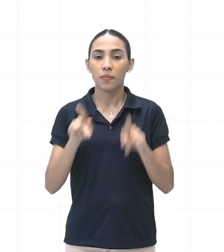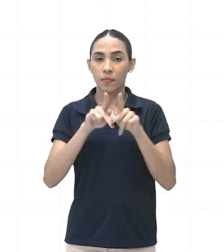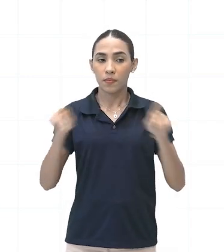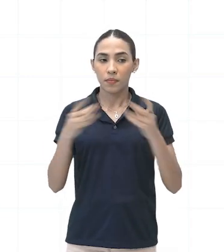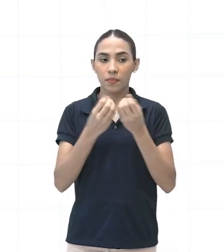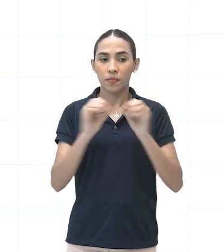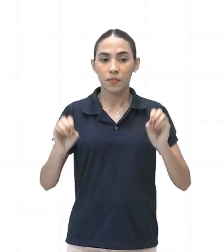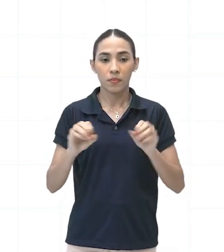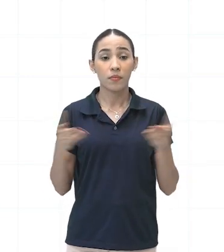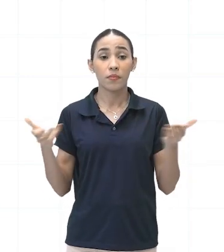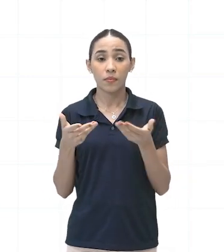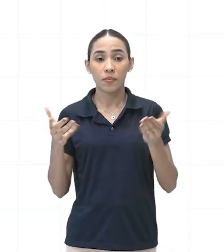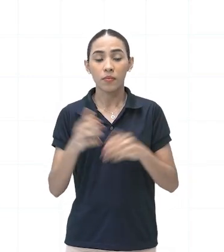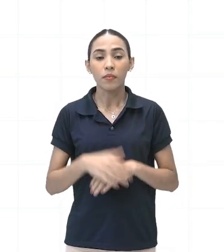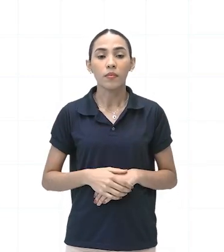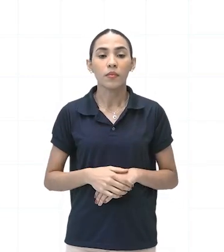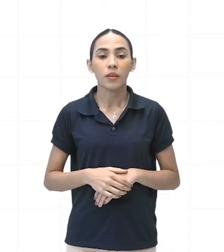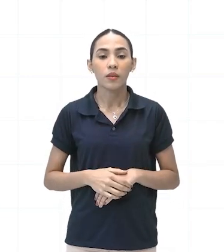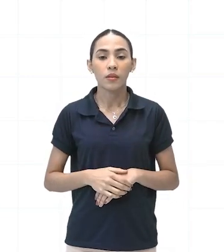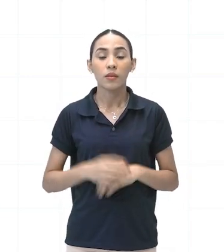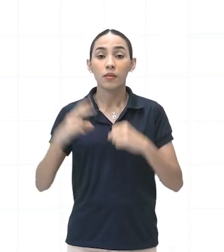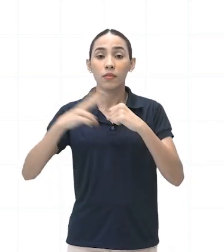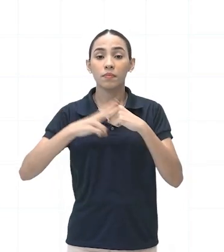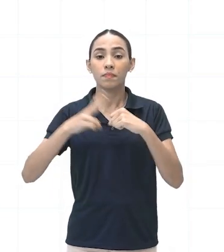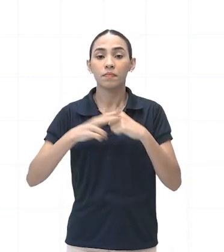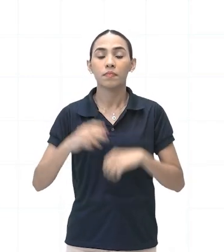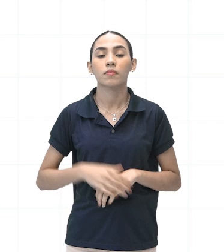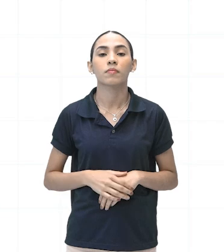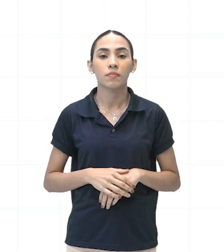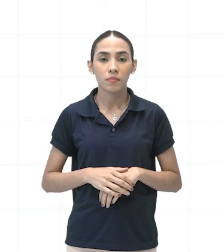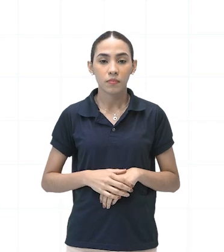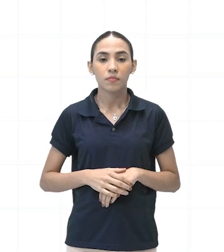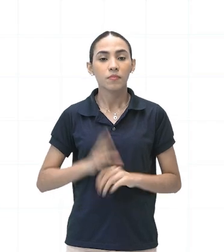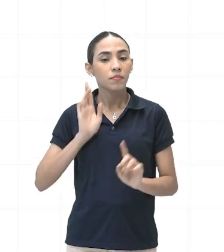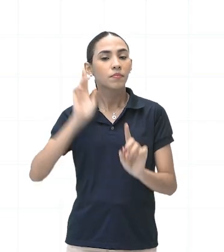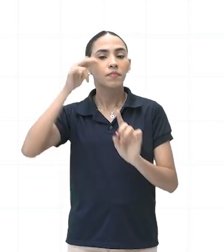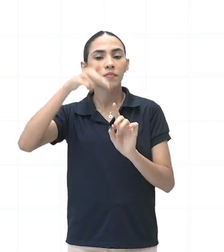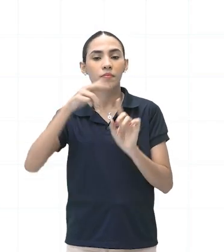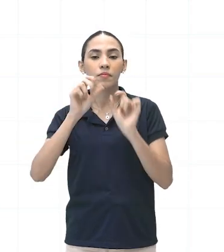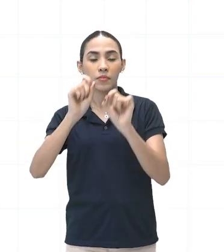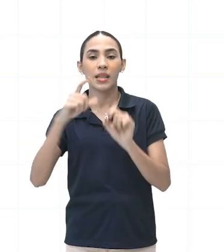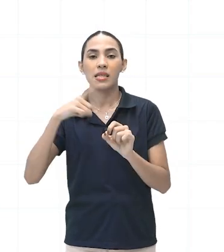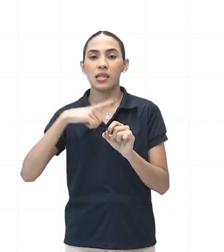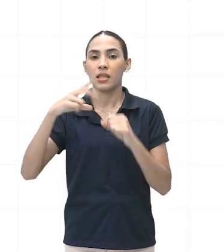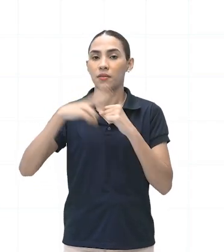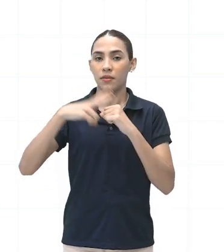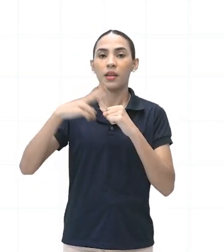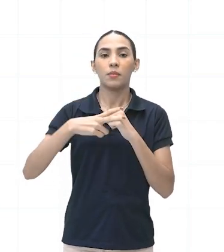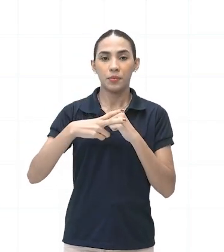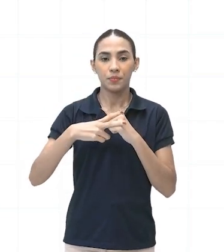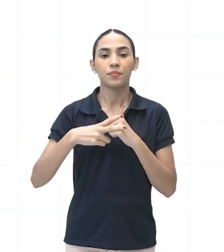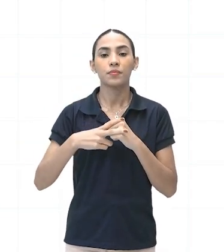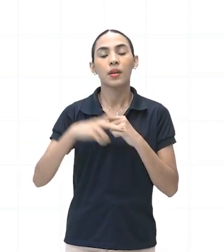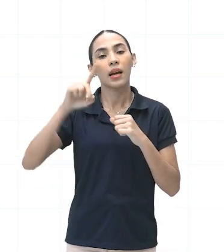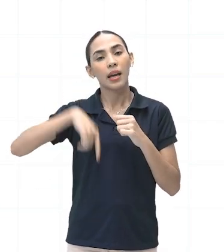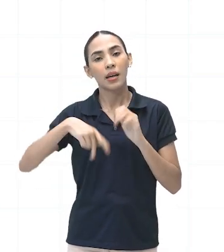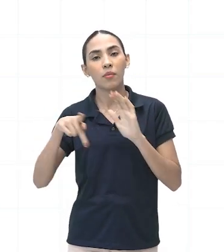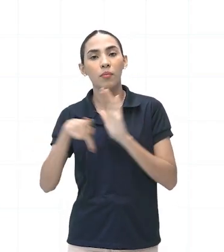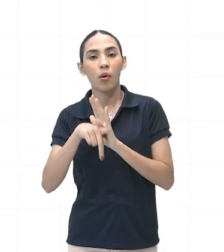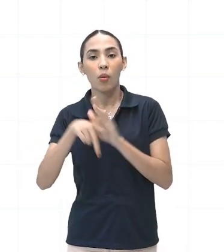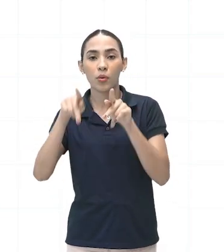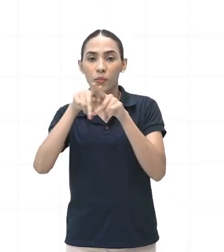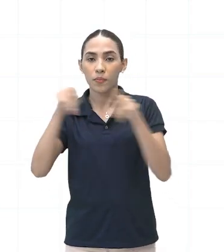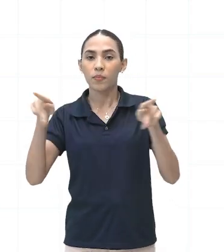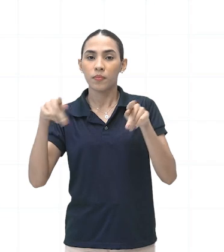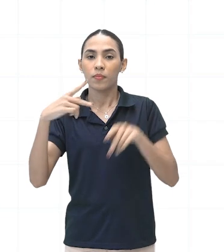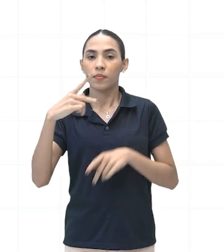oração. Agora, a parte verbal será exatamente a parte que possui o verbo, que contém o verbo, é o nosso